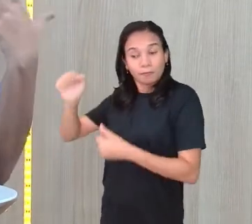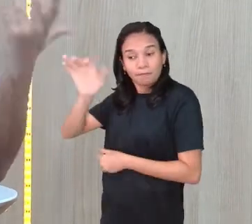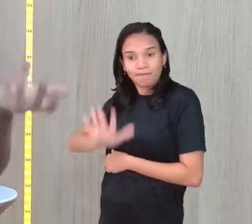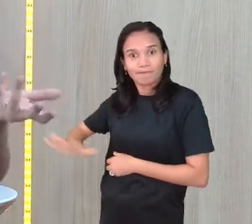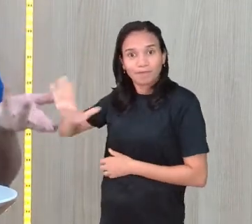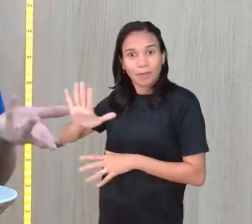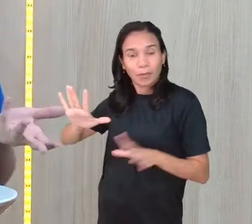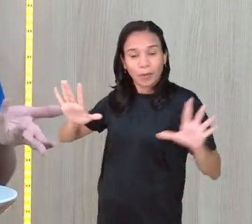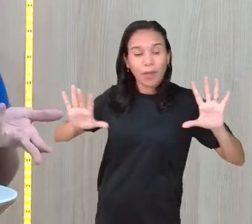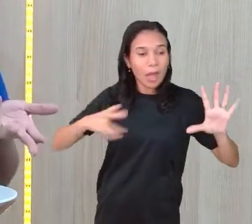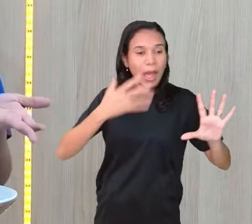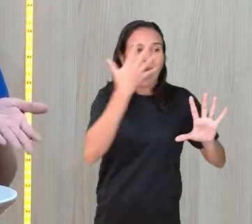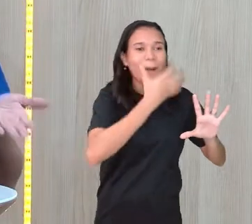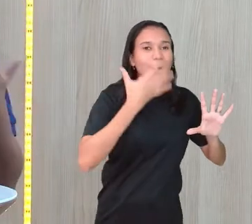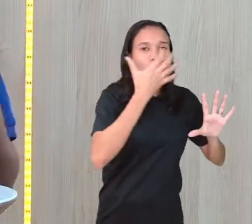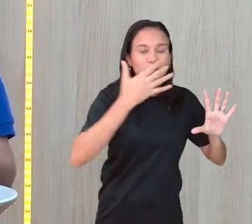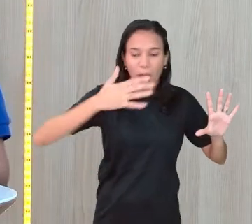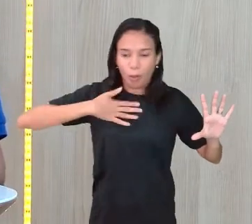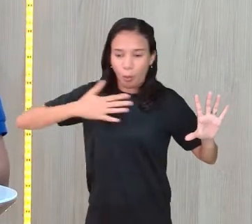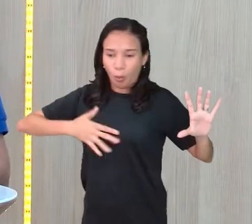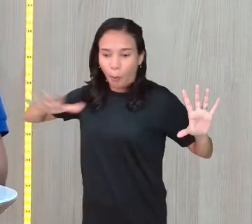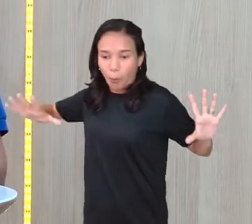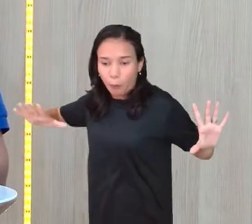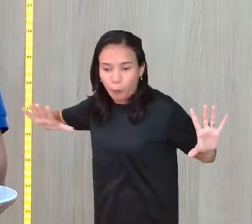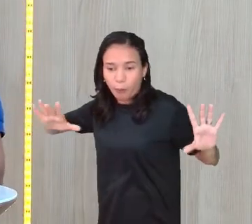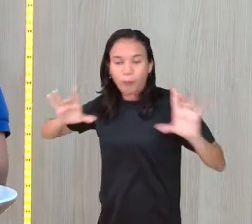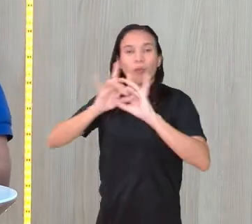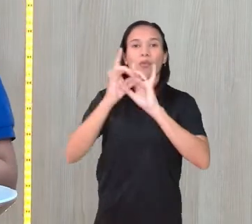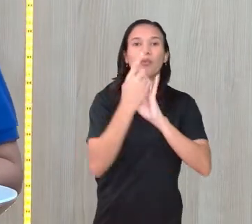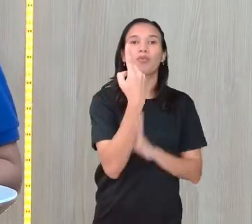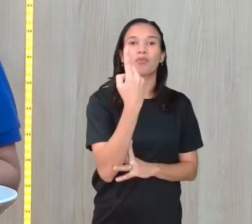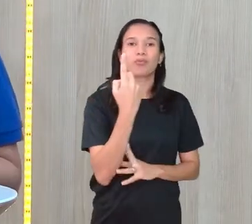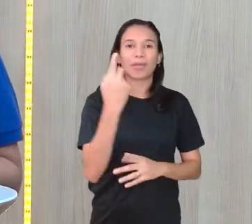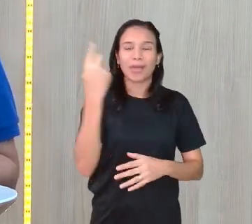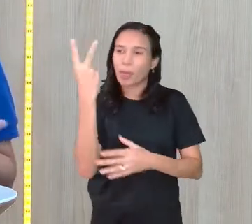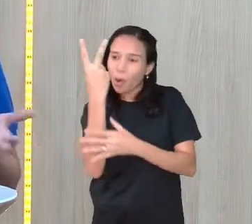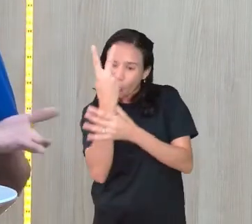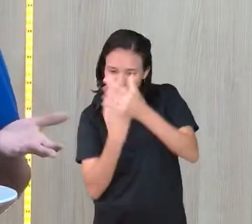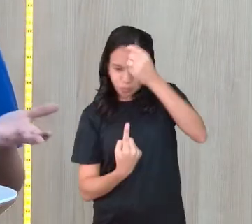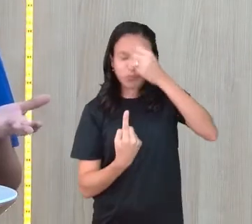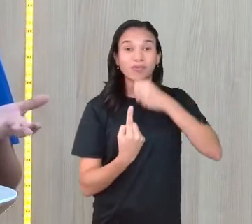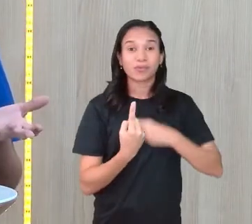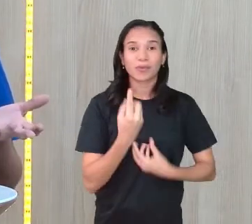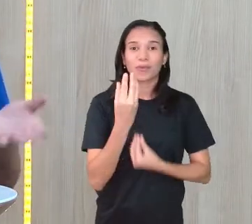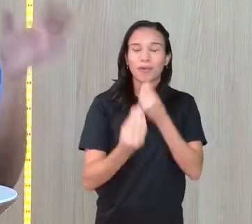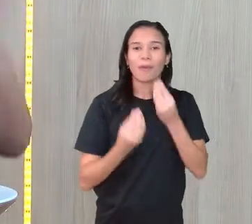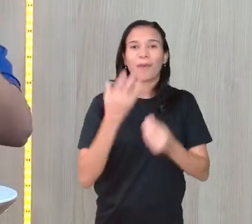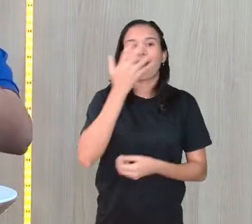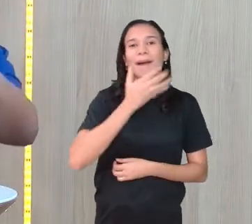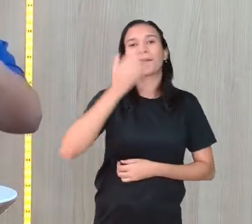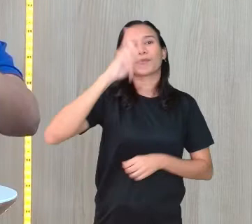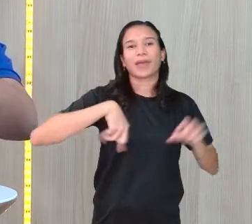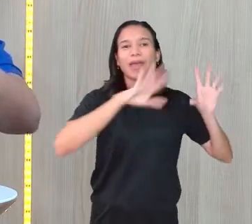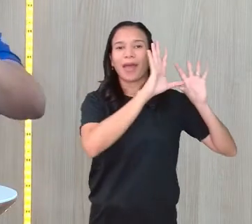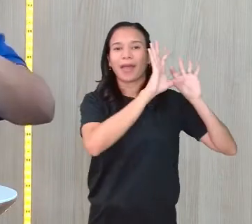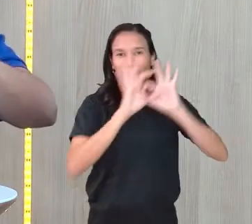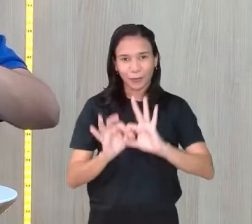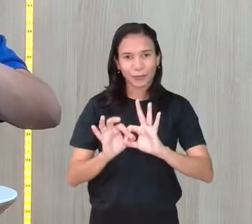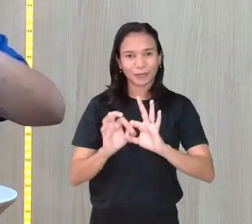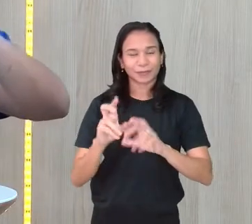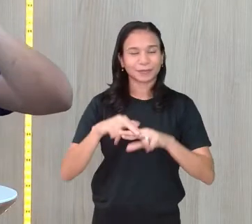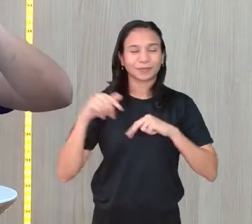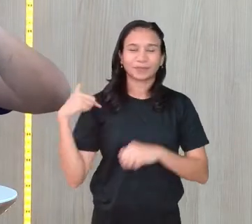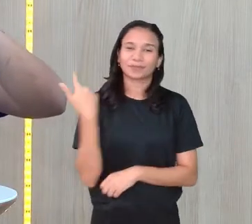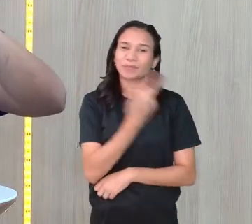tornar-se um com a música. E aí a gente pode pensar a música talvez como o contexto. Então, se a gente